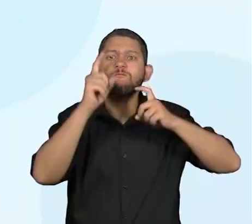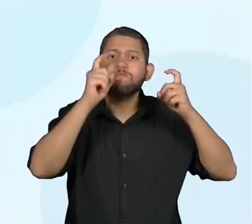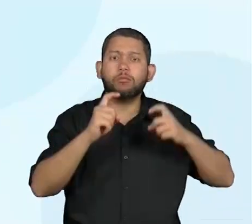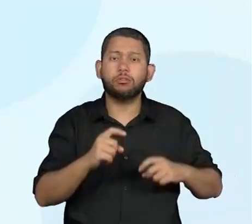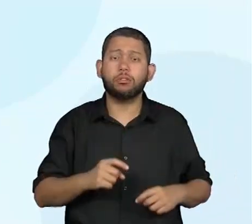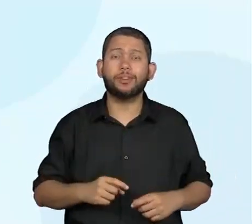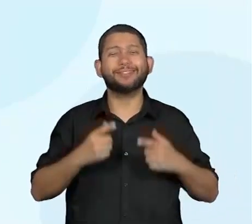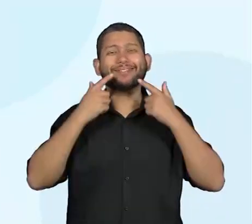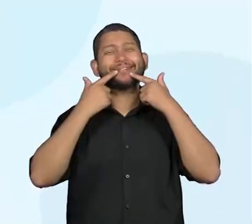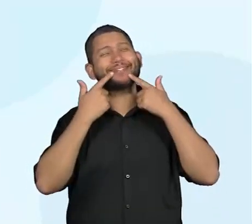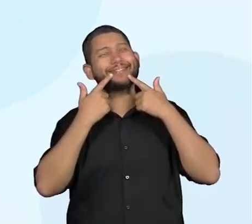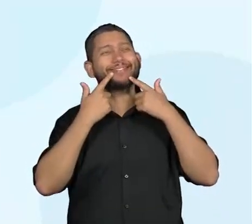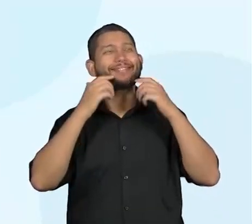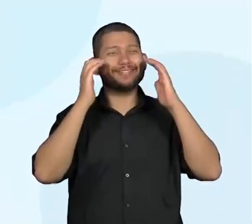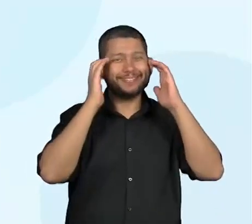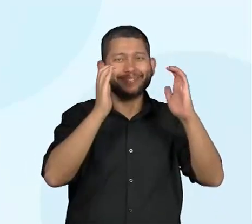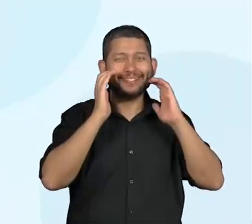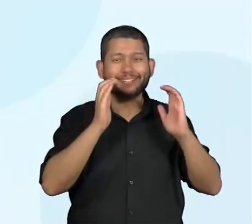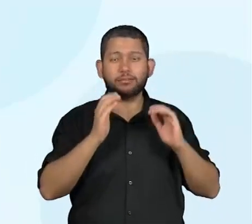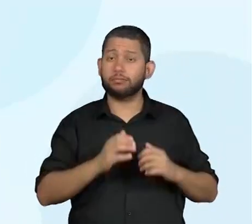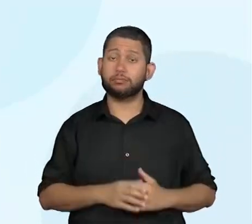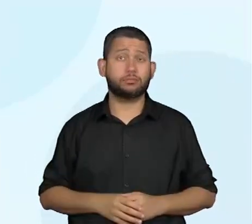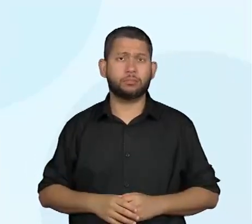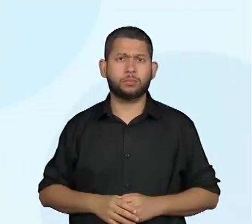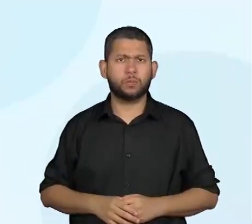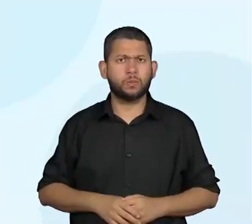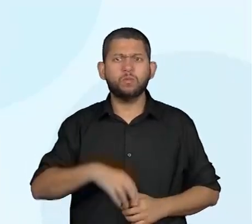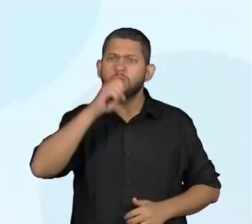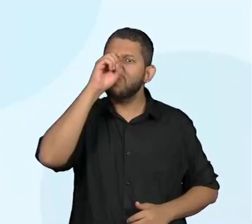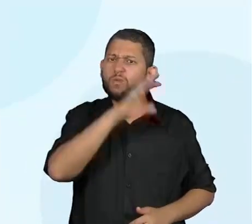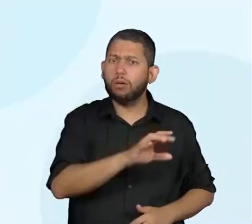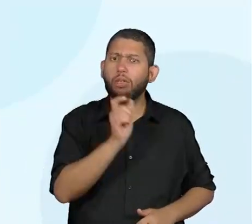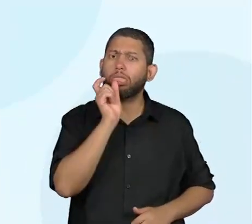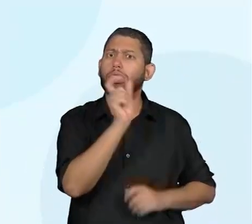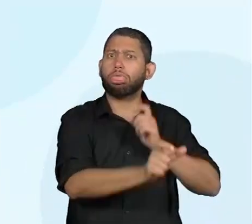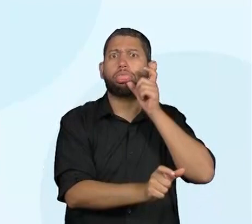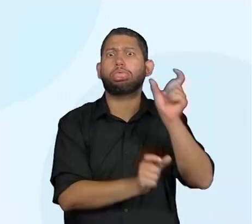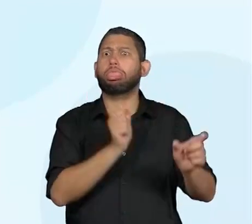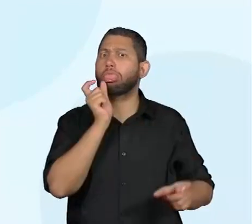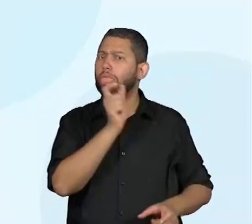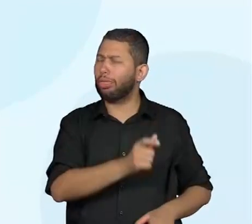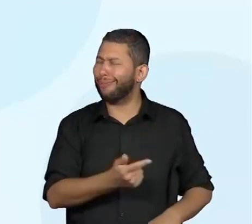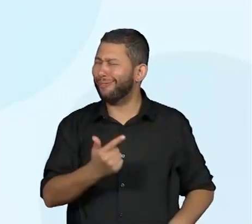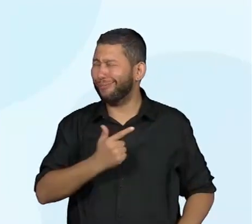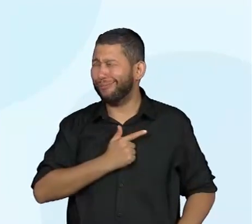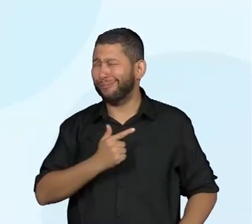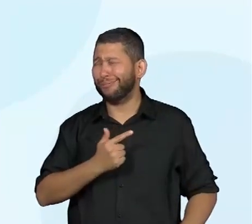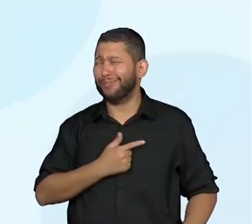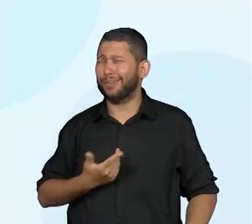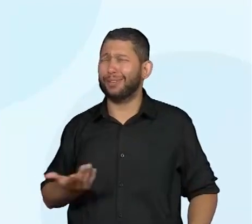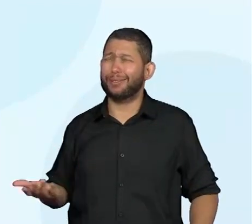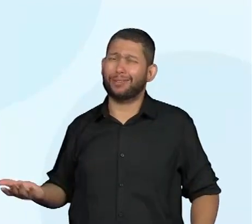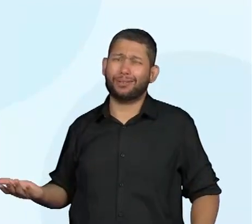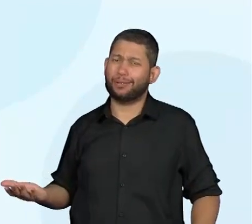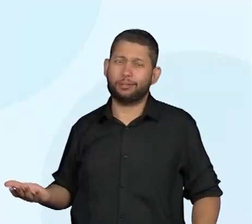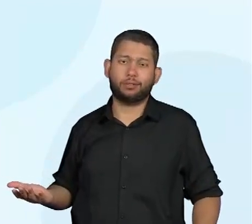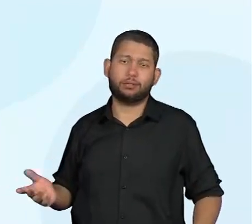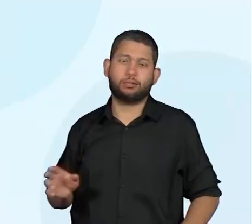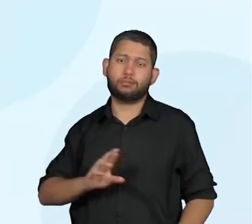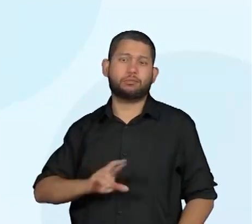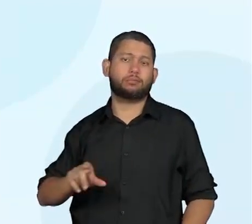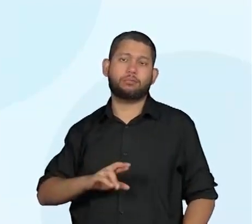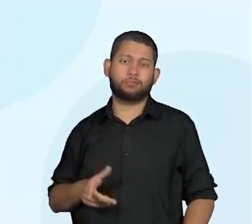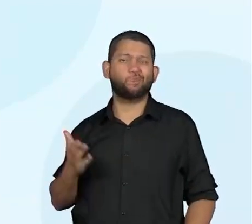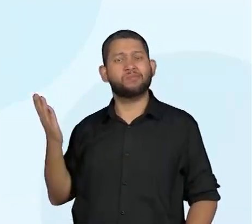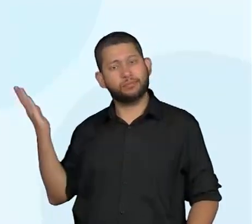Uma cara de ódio. Possivelmente está rolando até um desrespeito, né, no que eles estão falando. Então, as duas